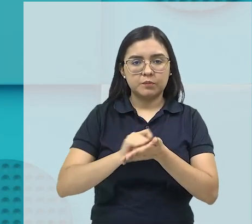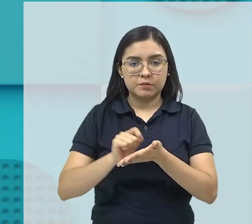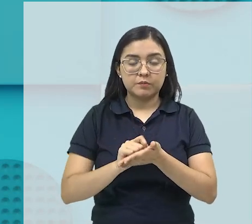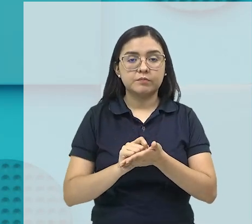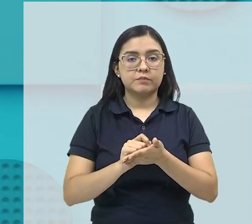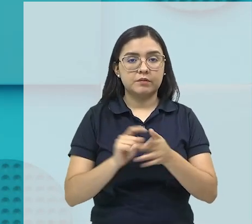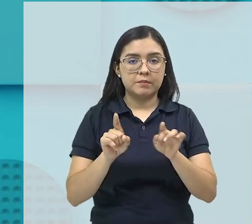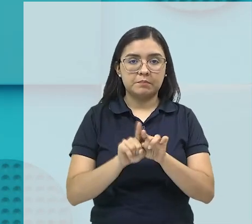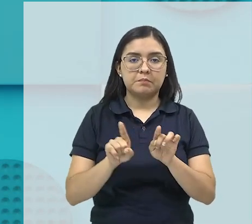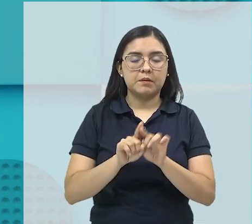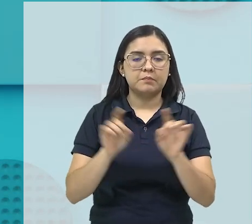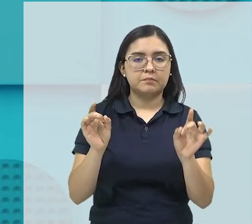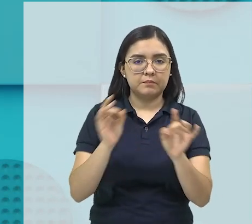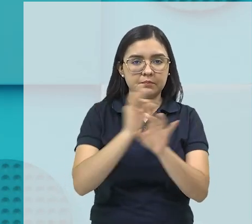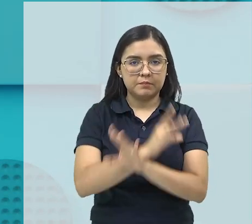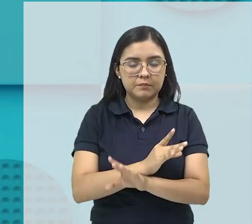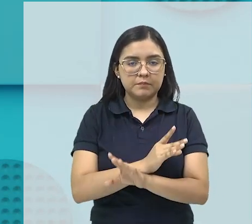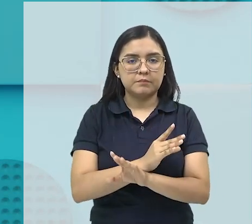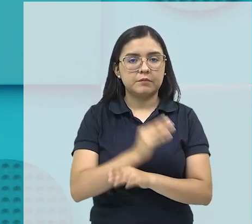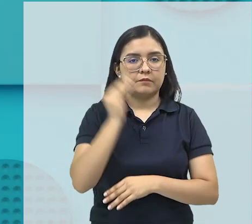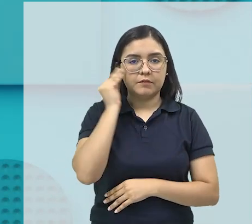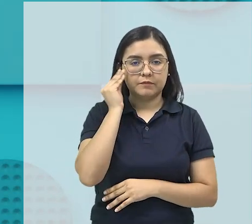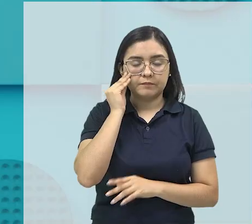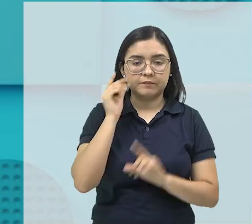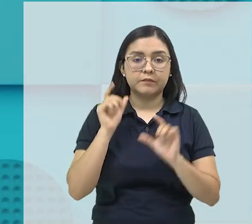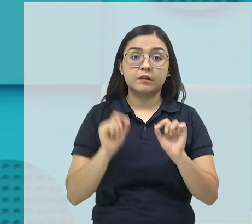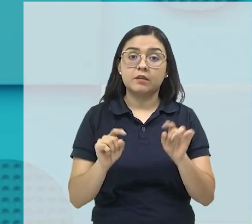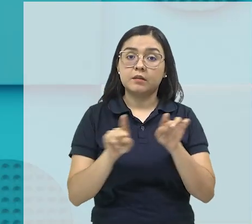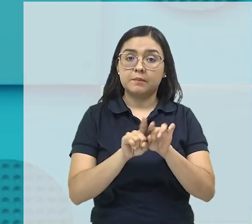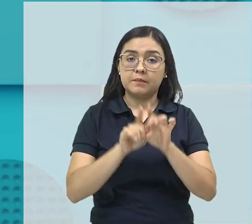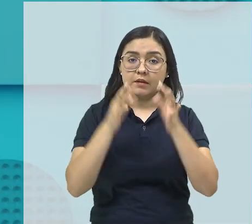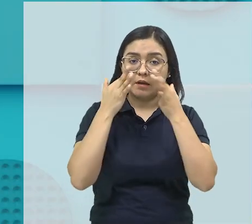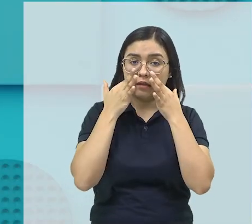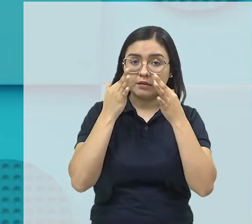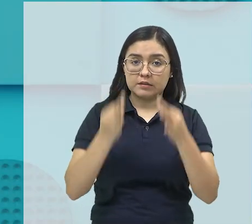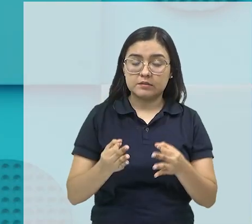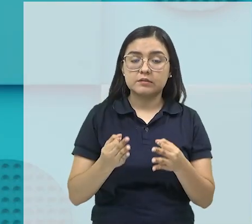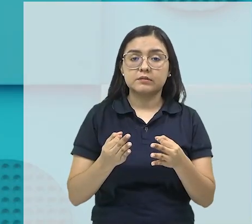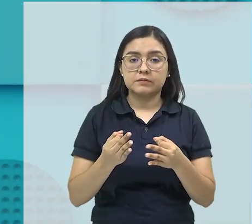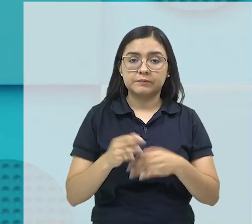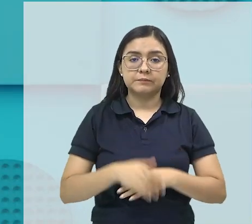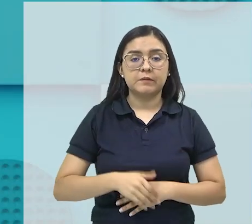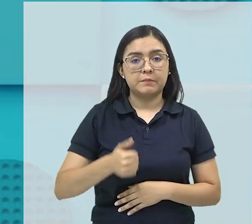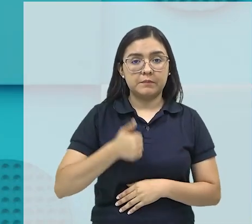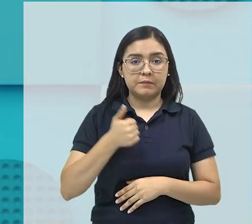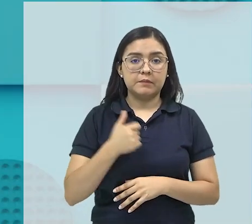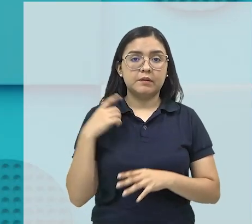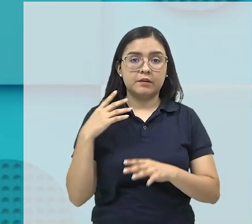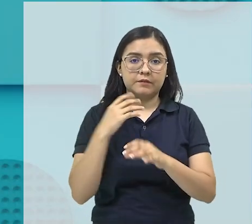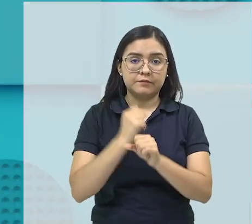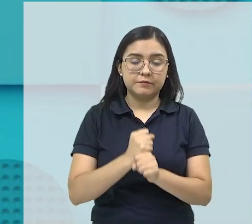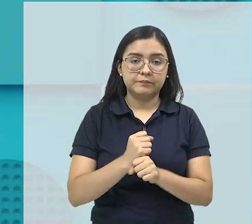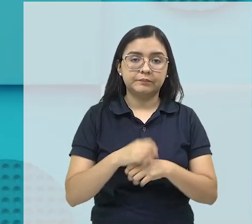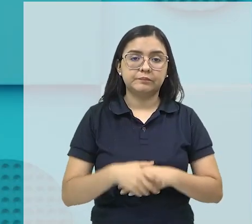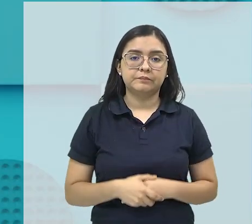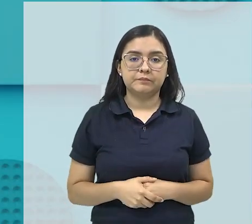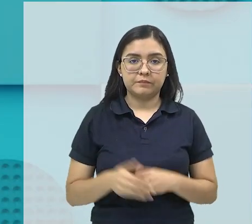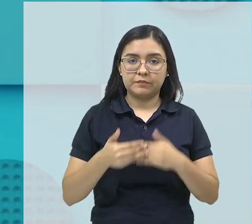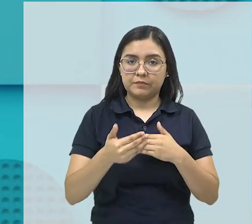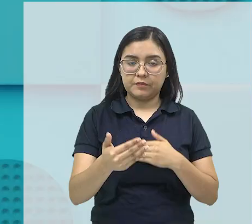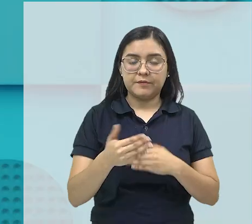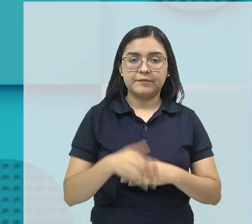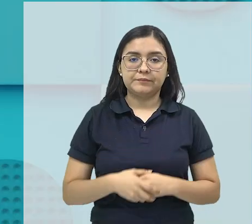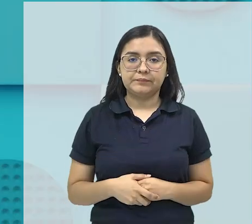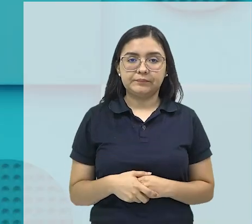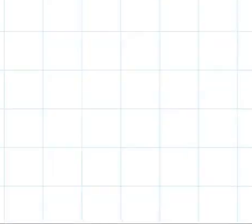em mãos, né? Para conferir tudo e fiquem bastante atentos na nossa primeira revisão e na segunda também. Let's